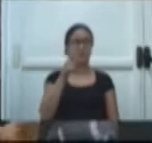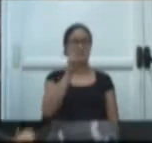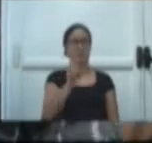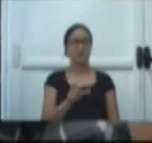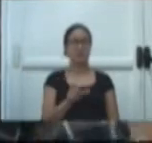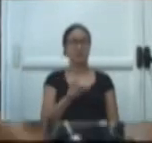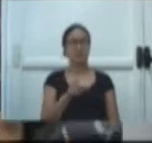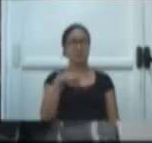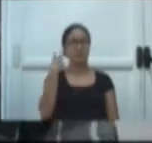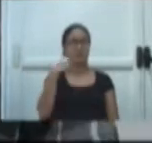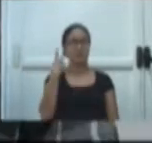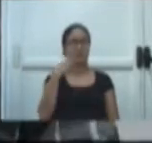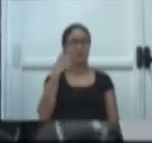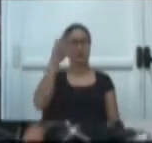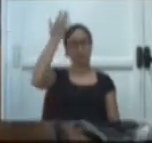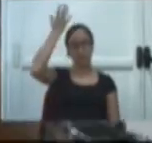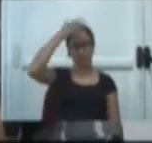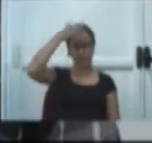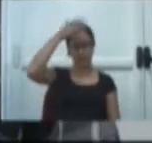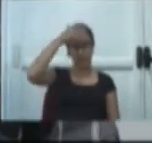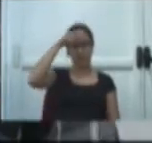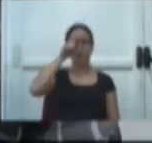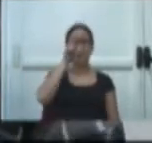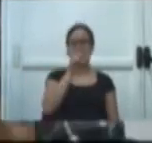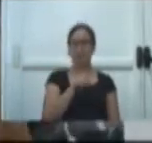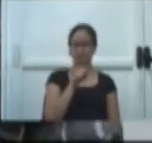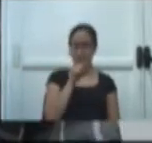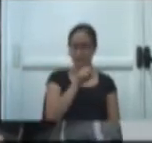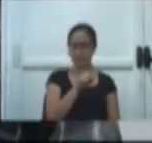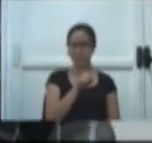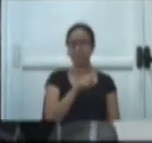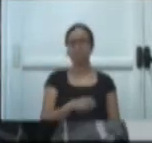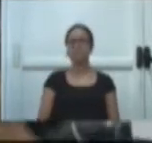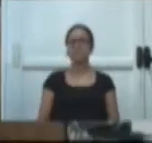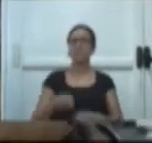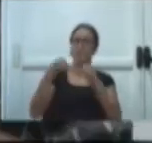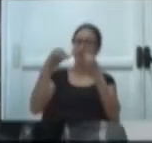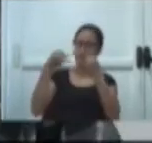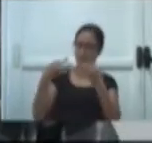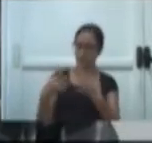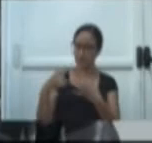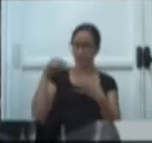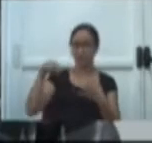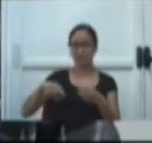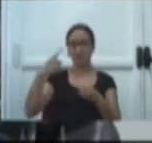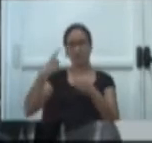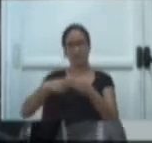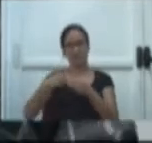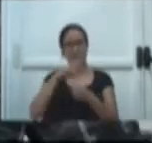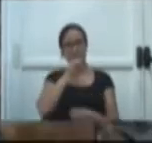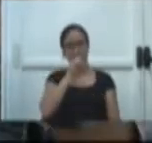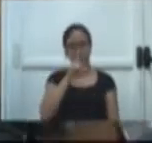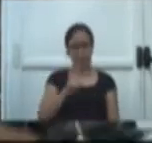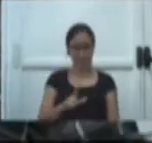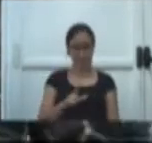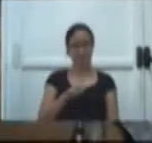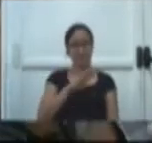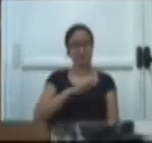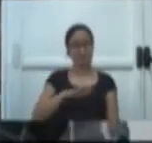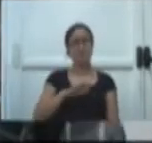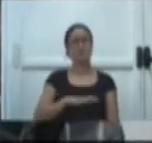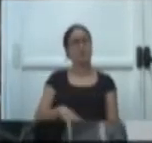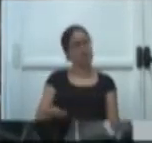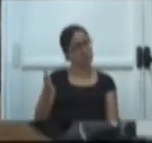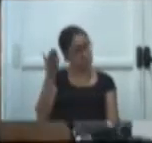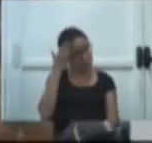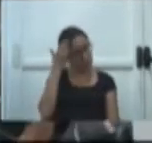gente saiba que o município de Limeira reconhece que tem uma epidemia nesta cidade. e que é uma obrigação